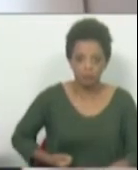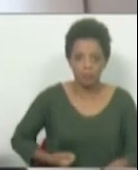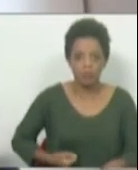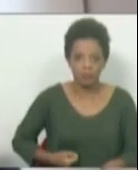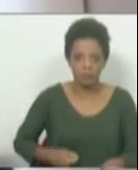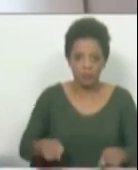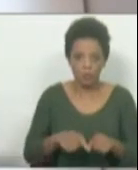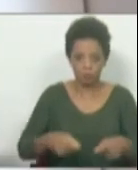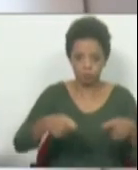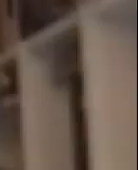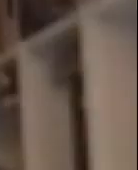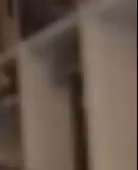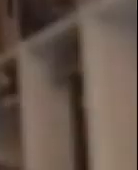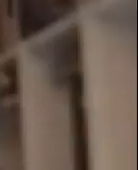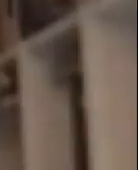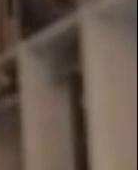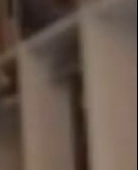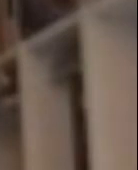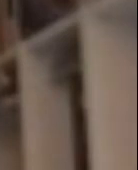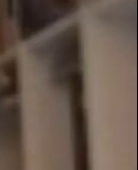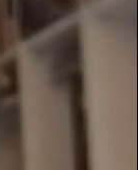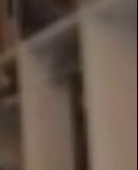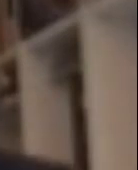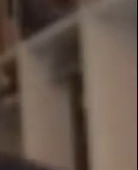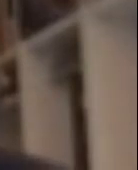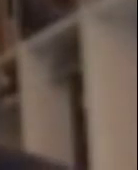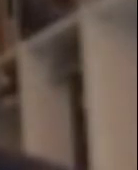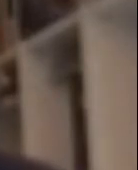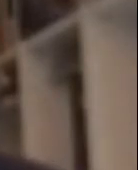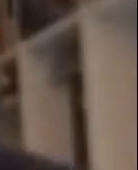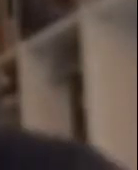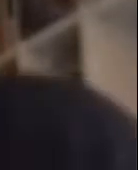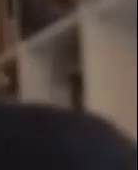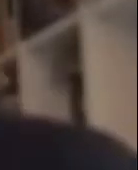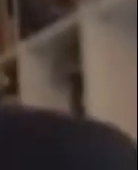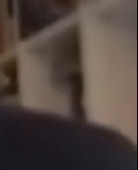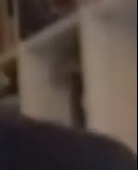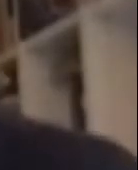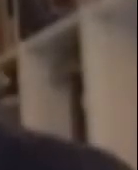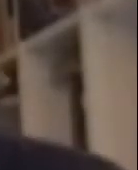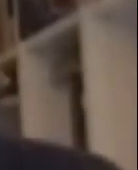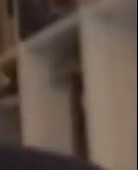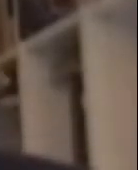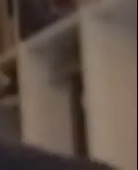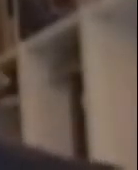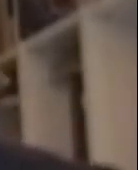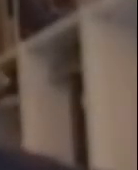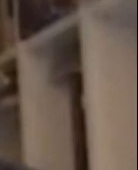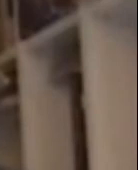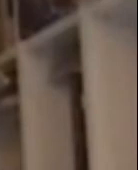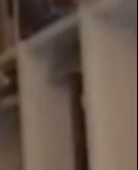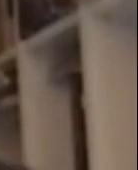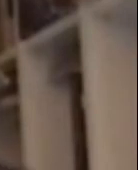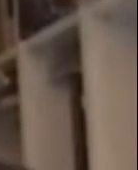forma alargada, ou seja, por sua própria iniciativa. Quando é que sai esse decreto para que estas pessoas possam finalmente ter mais